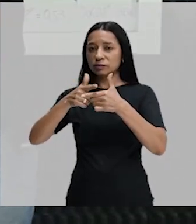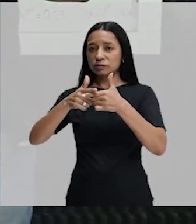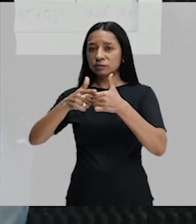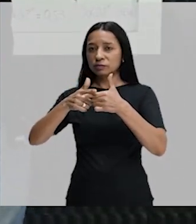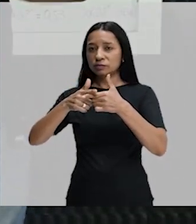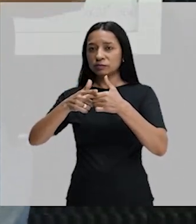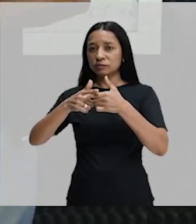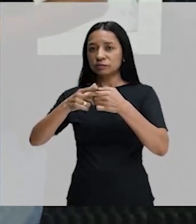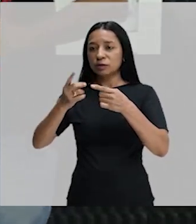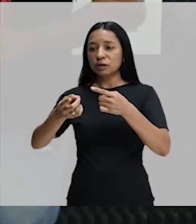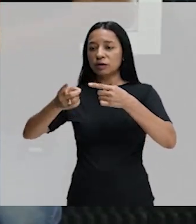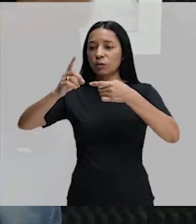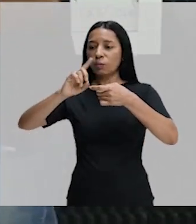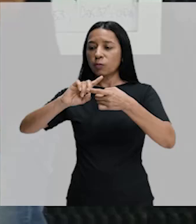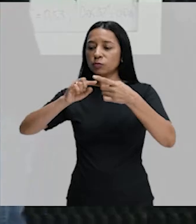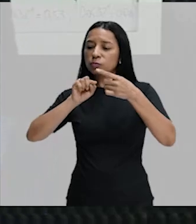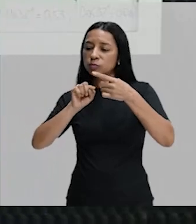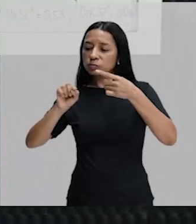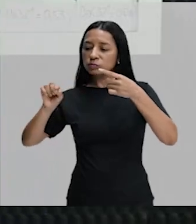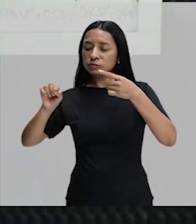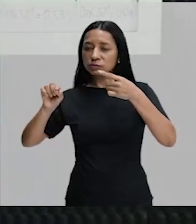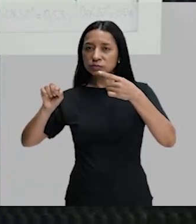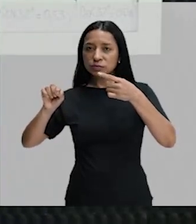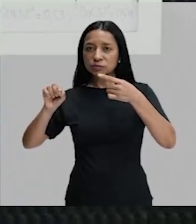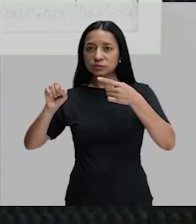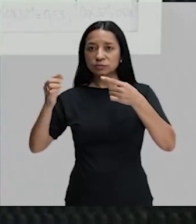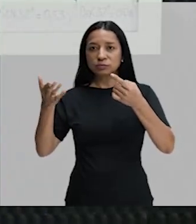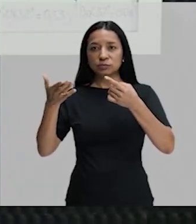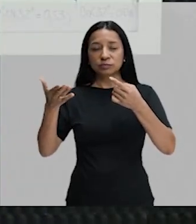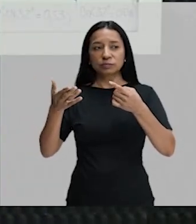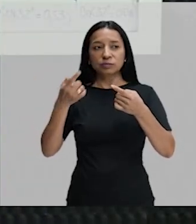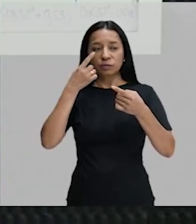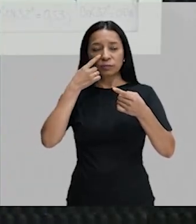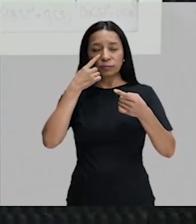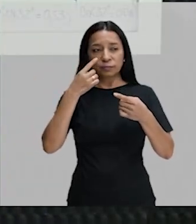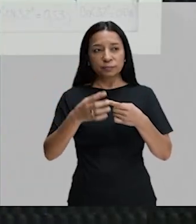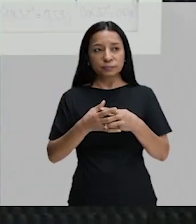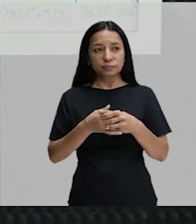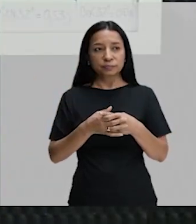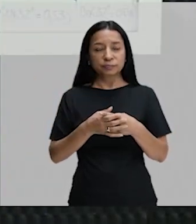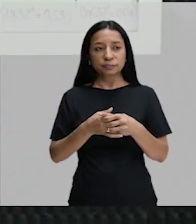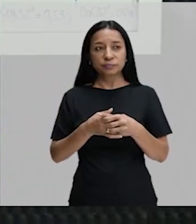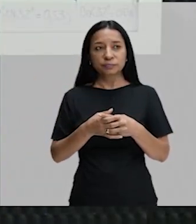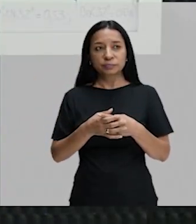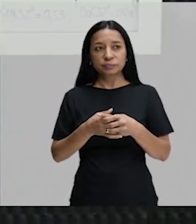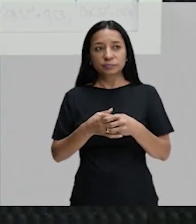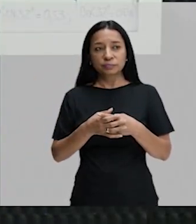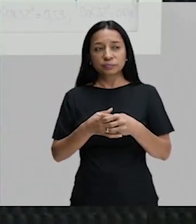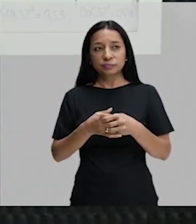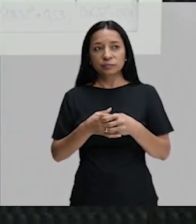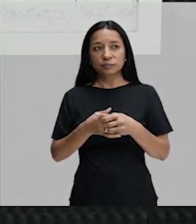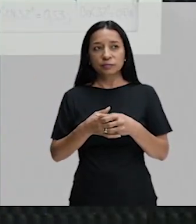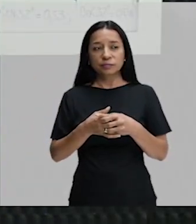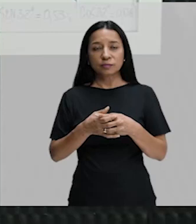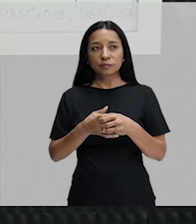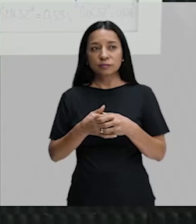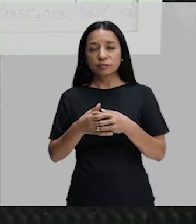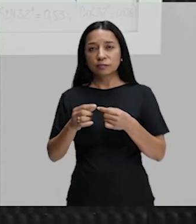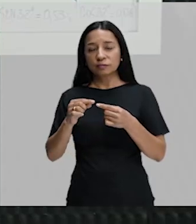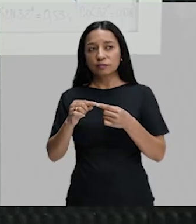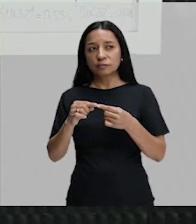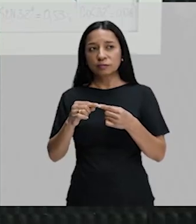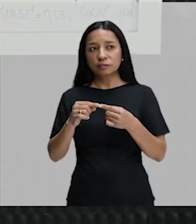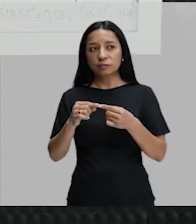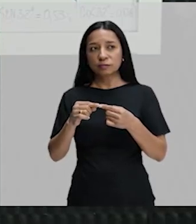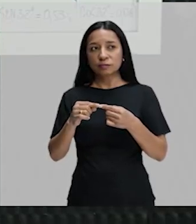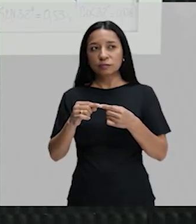o oposto pelo adjacente. Então, vamos lá. No triângulo 1, eu vou dividir 1,5 por